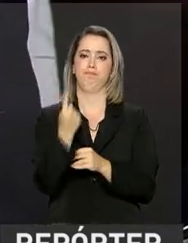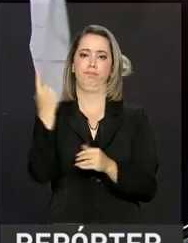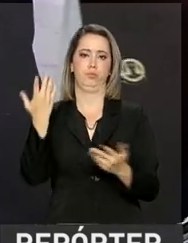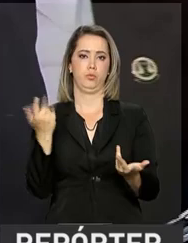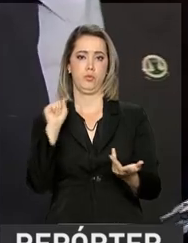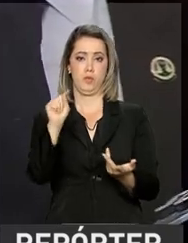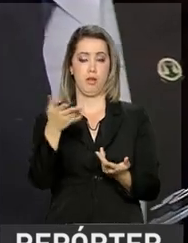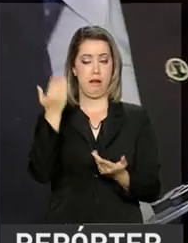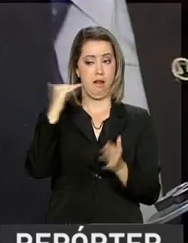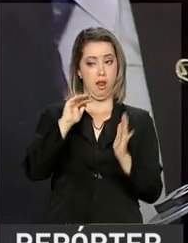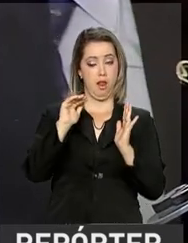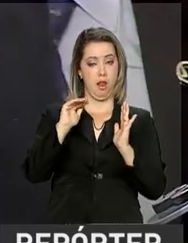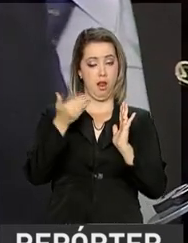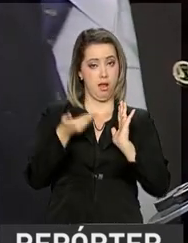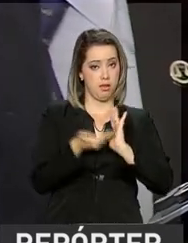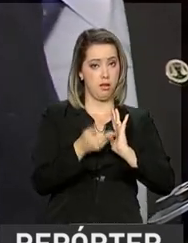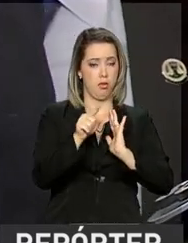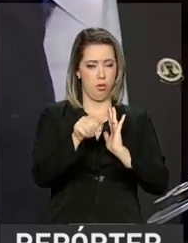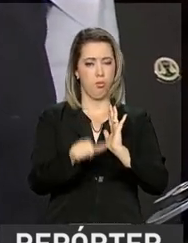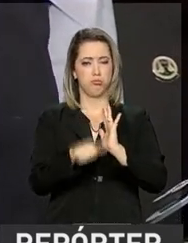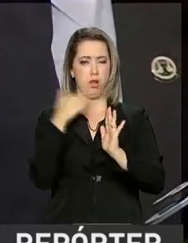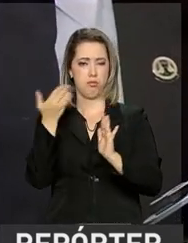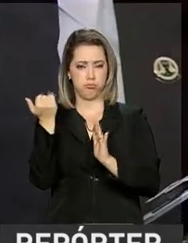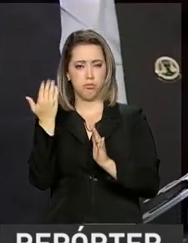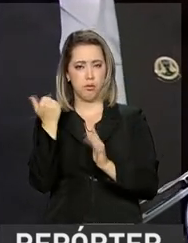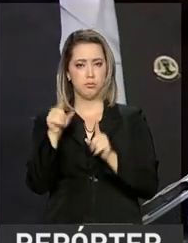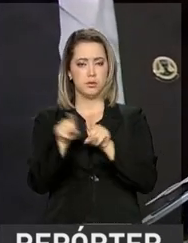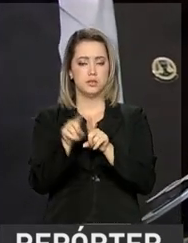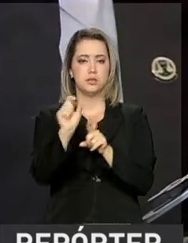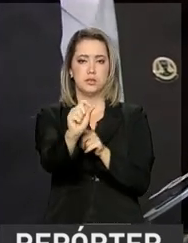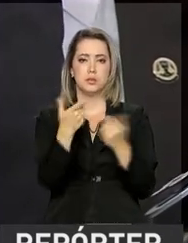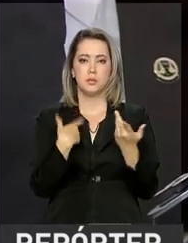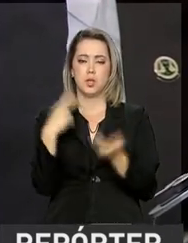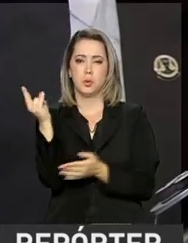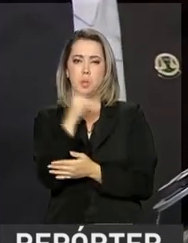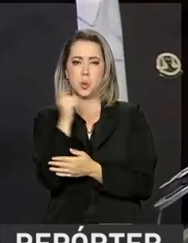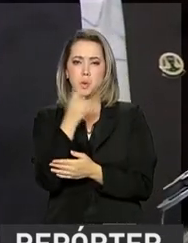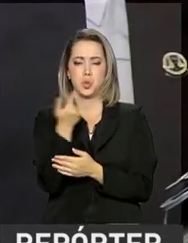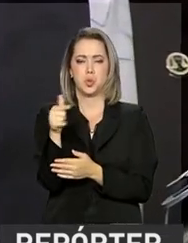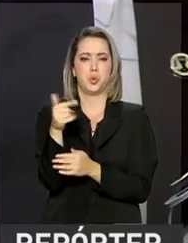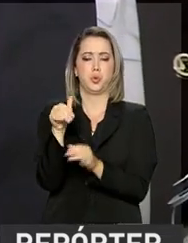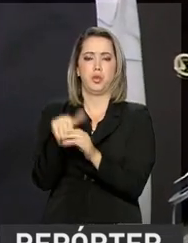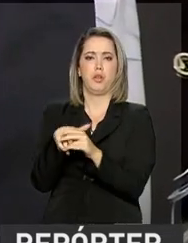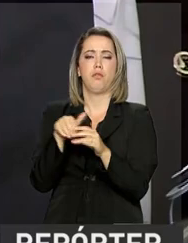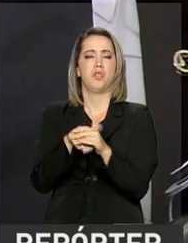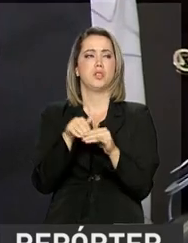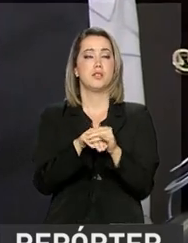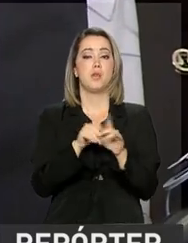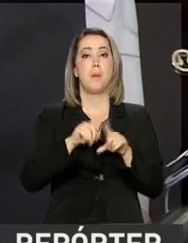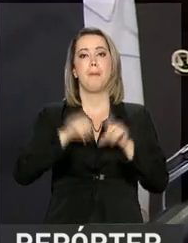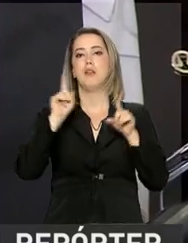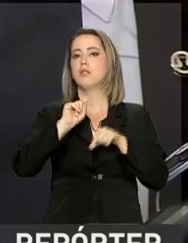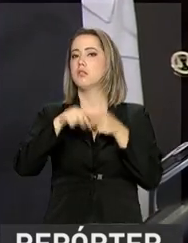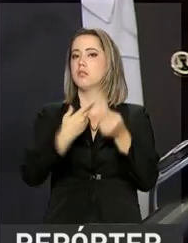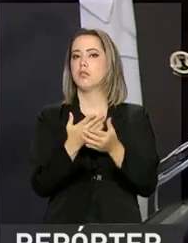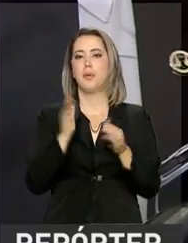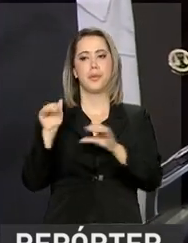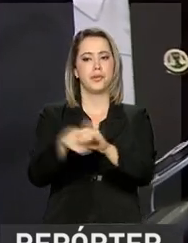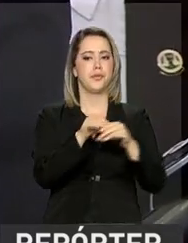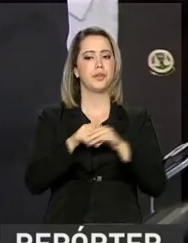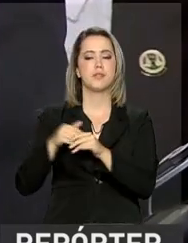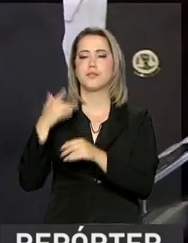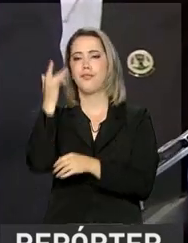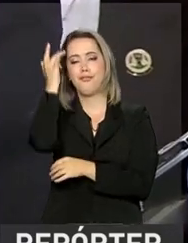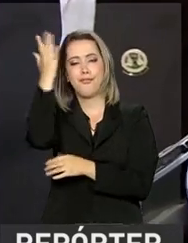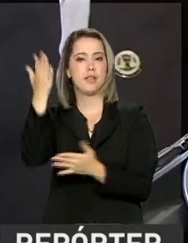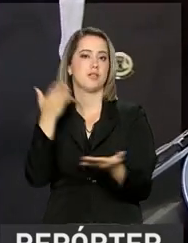caso da Câmara dos Deputados também houve um primeiro momento que a urgência não chegou a ser votada não chegou a Ser aprovada né e depois foi pro plenário ganhamos com